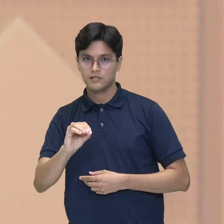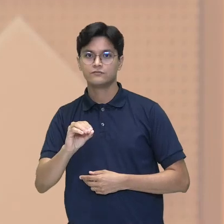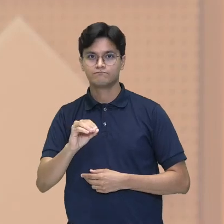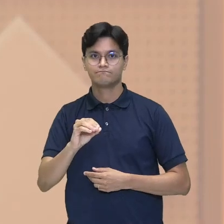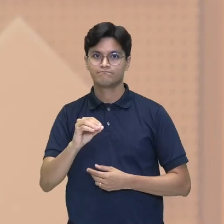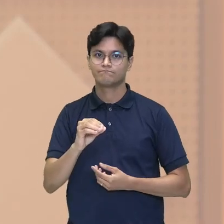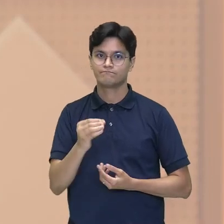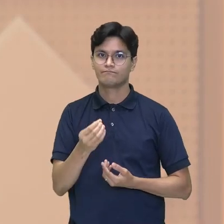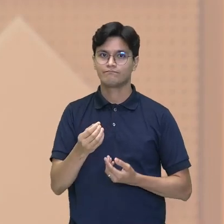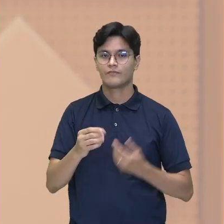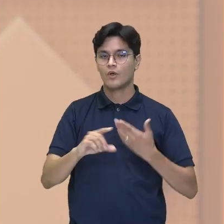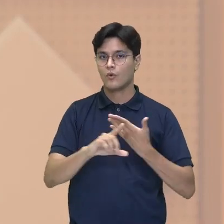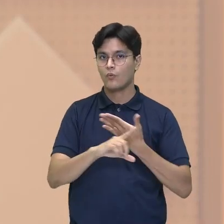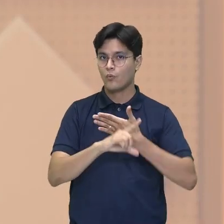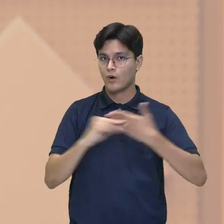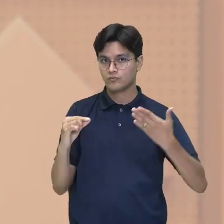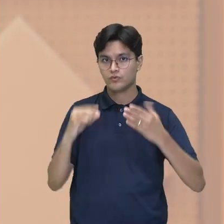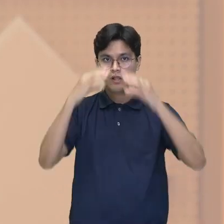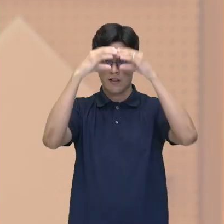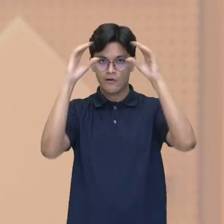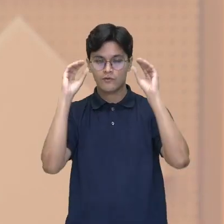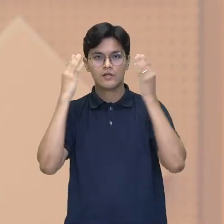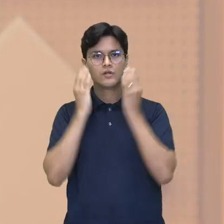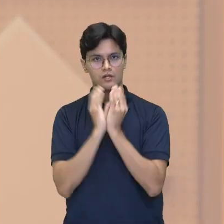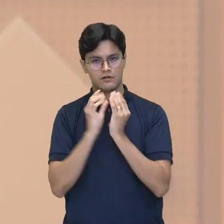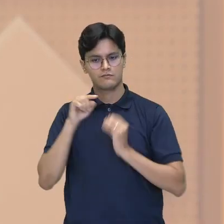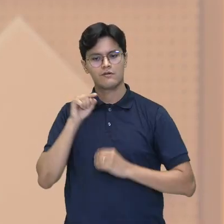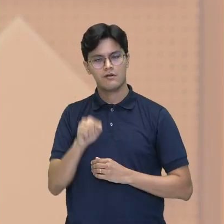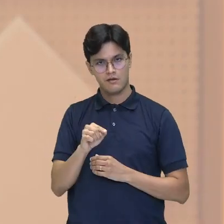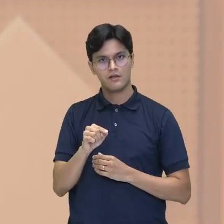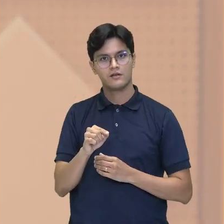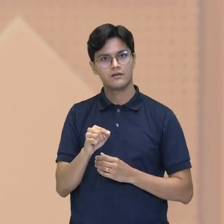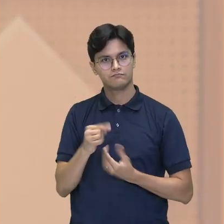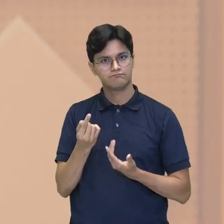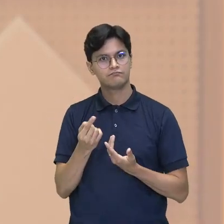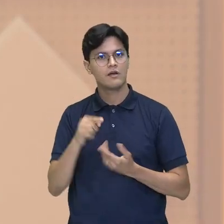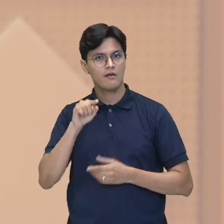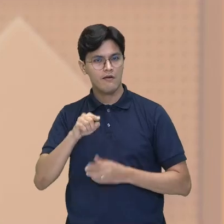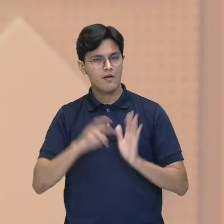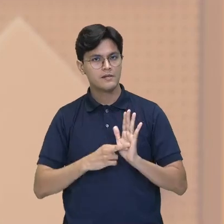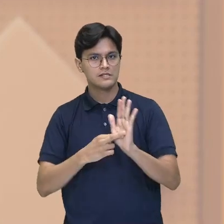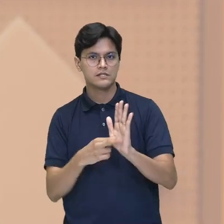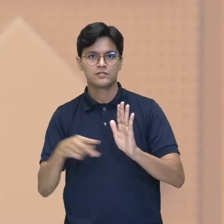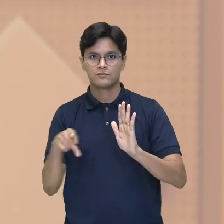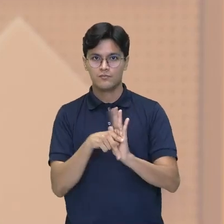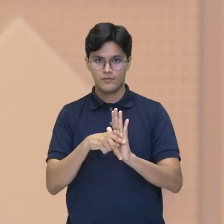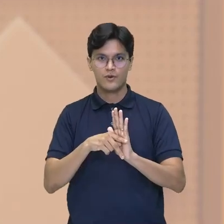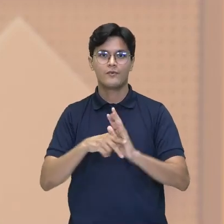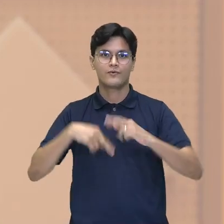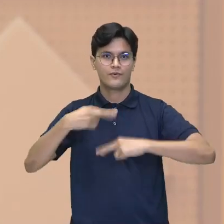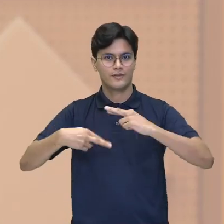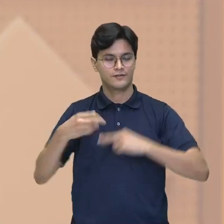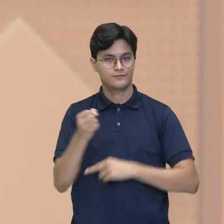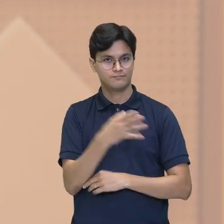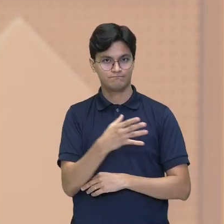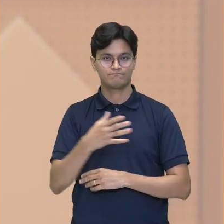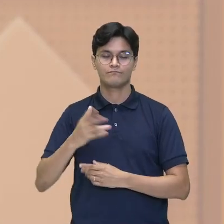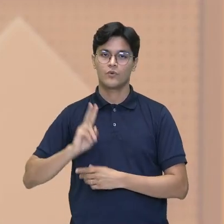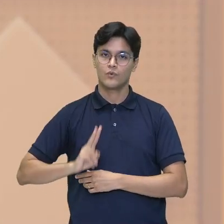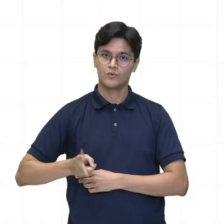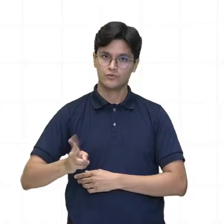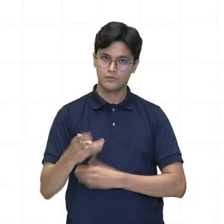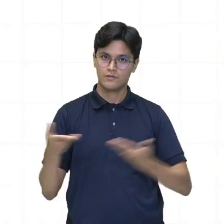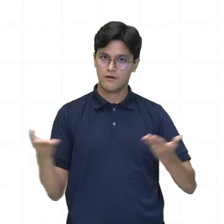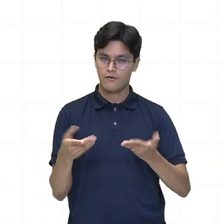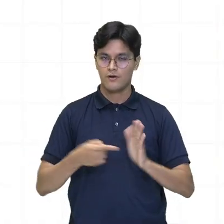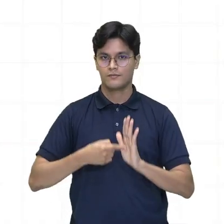então, certo? Não é o único, mas é um dos maiores representantes. Continuando, vamos para nossas características do